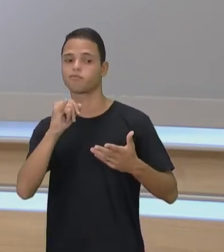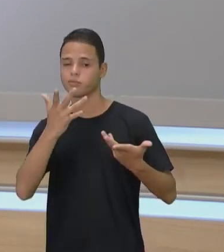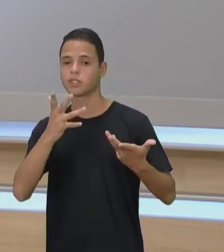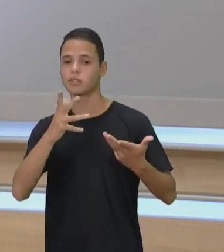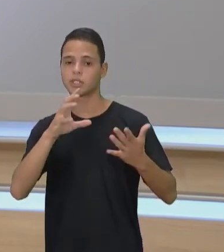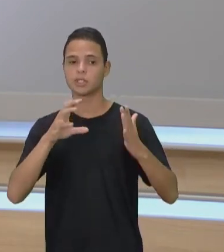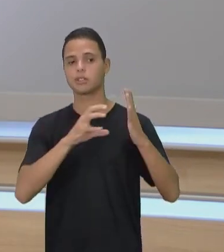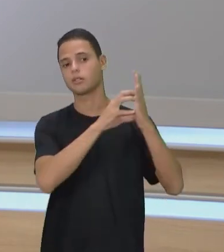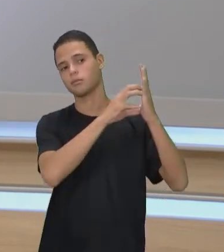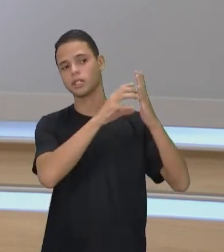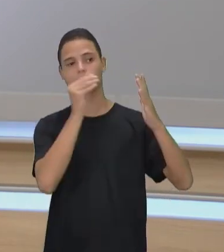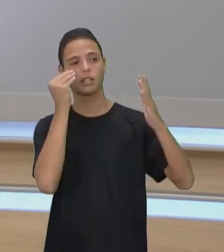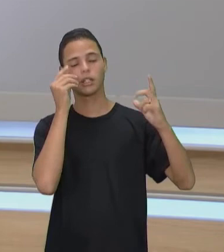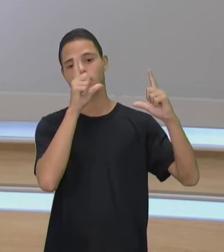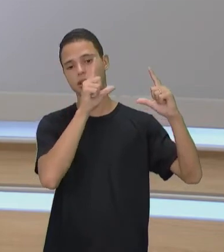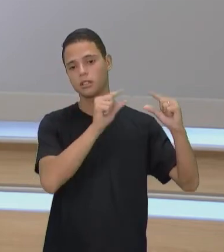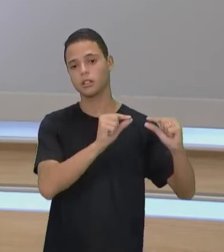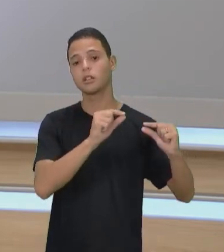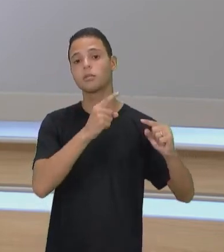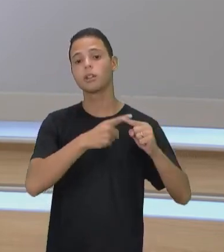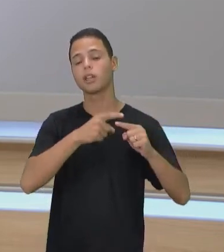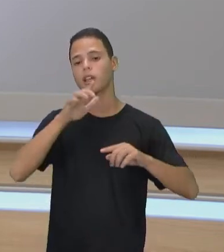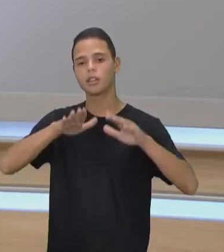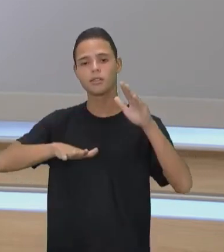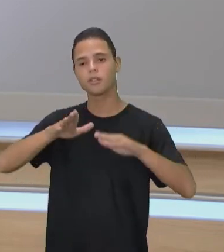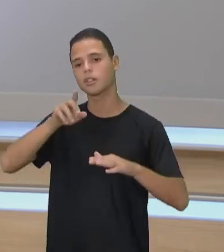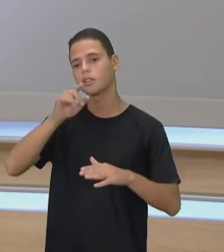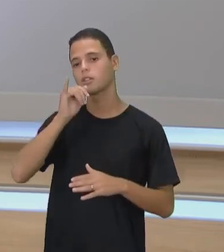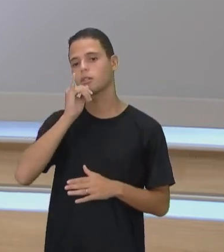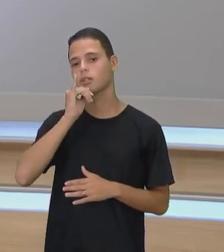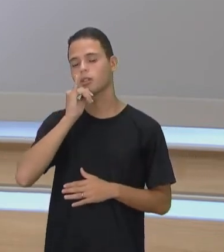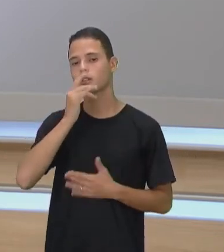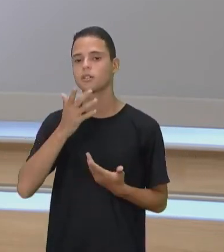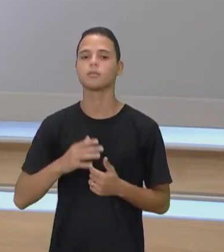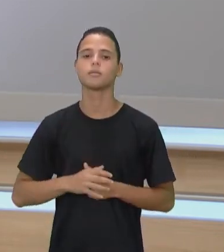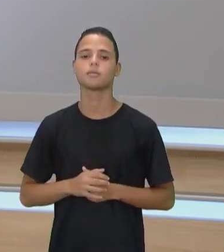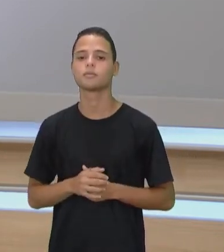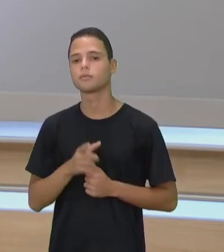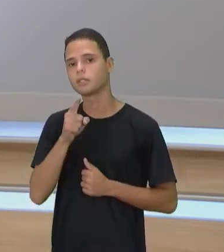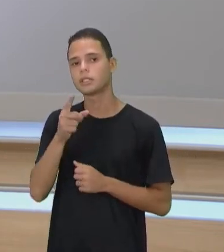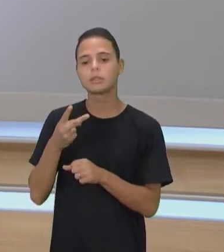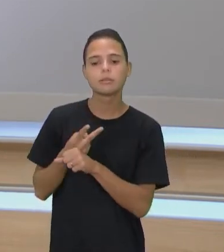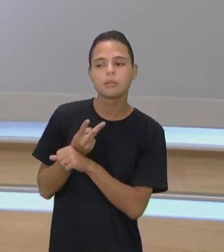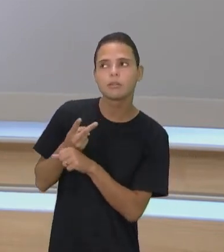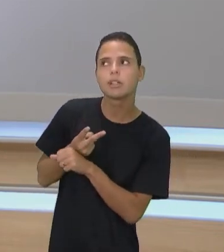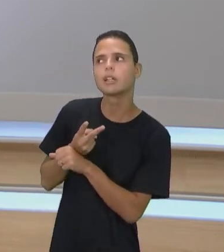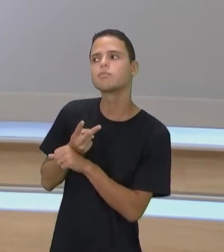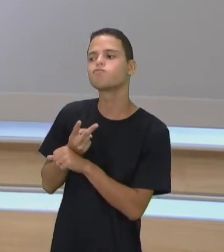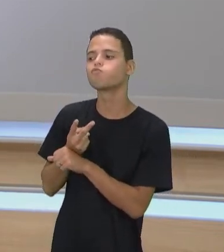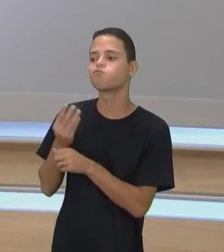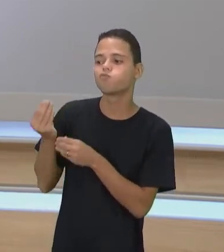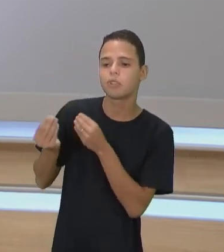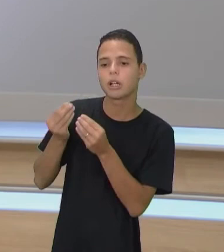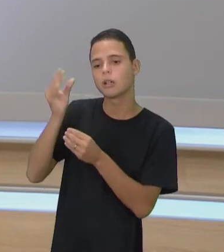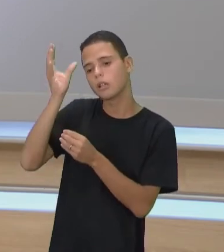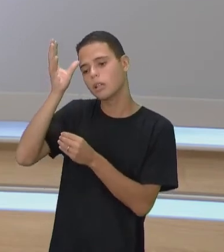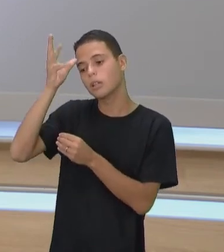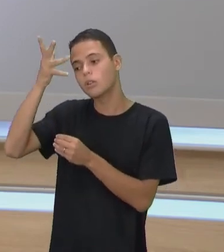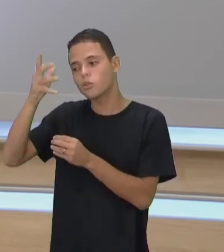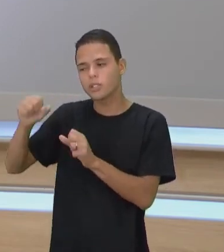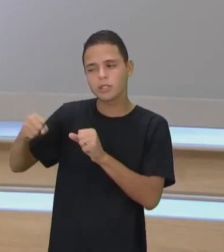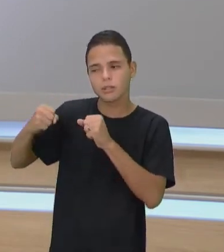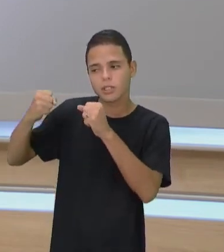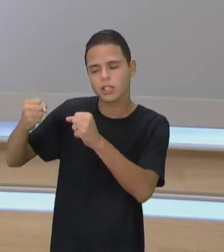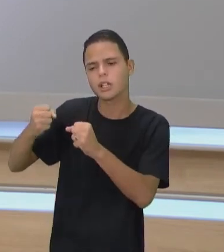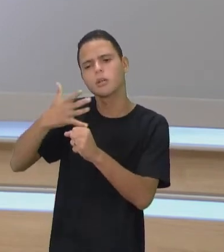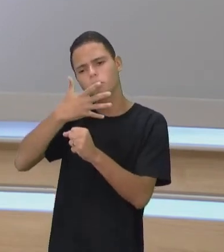caso. Tem vezes em que você arrumar um paliativo é melhor do que você não fazer nada, né?